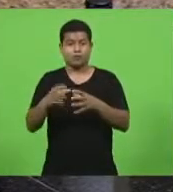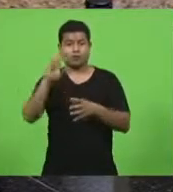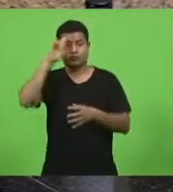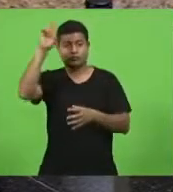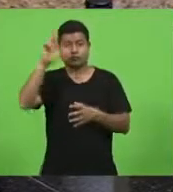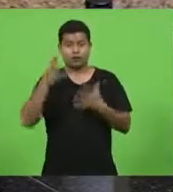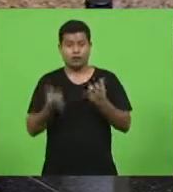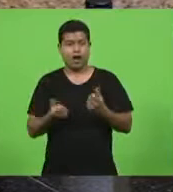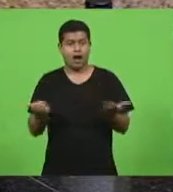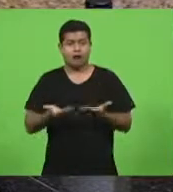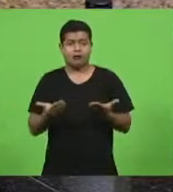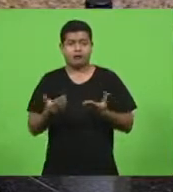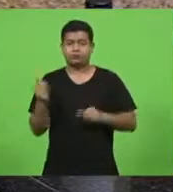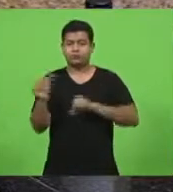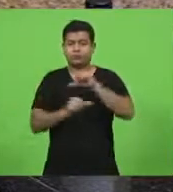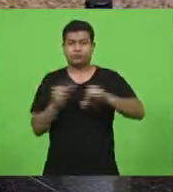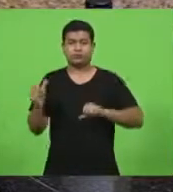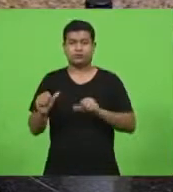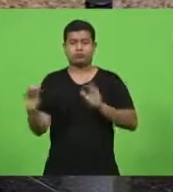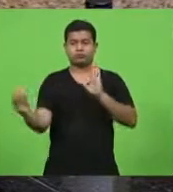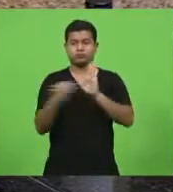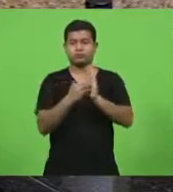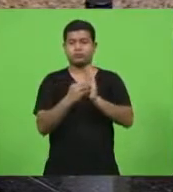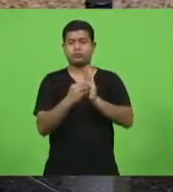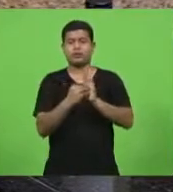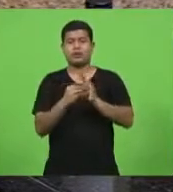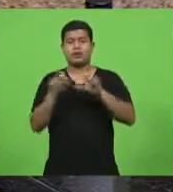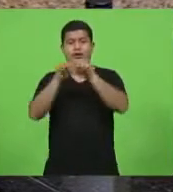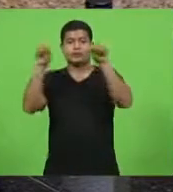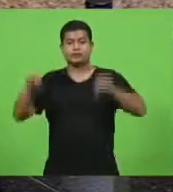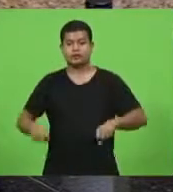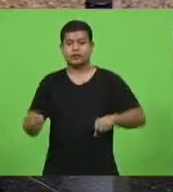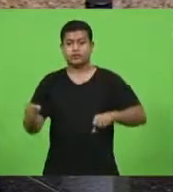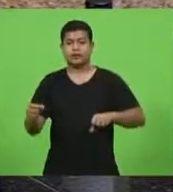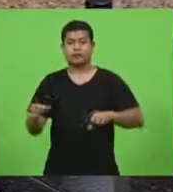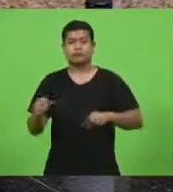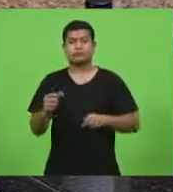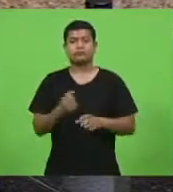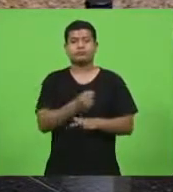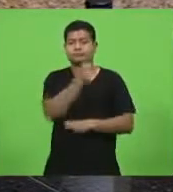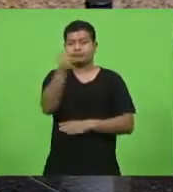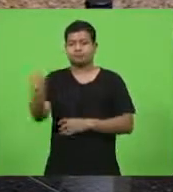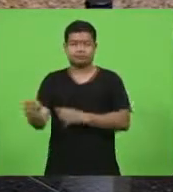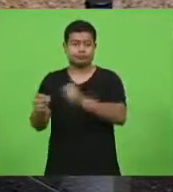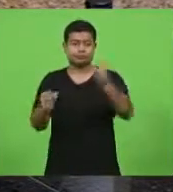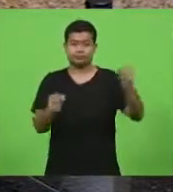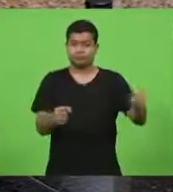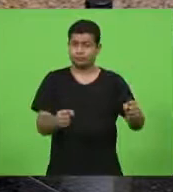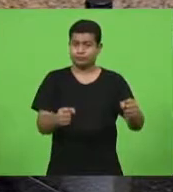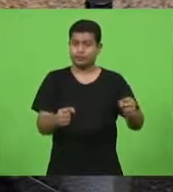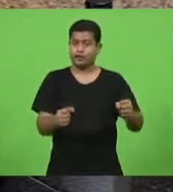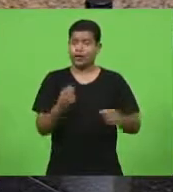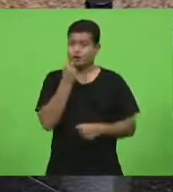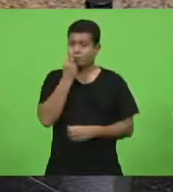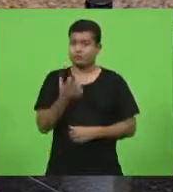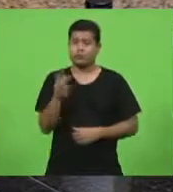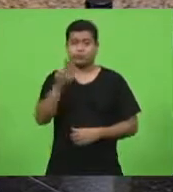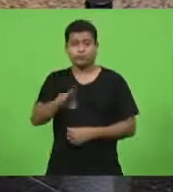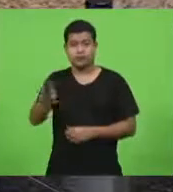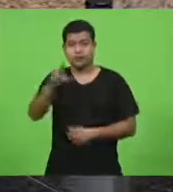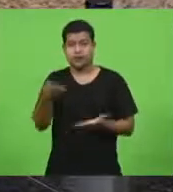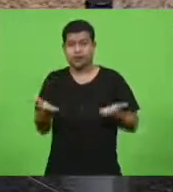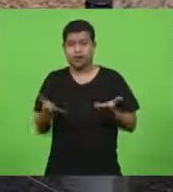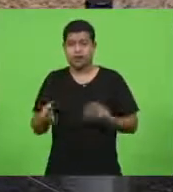sistema. Esse sistema de movimentação Oh, que bom que está sendo utilizada a tecnologia